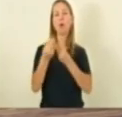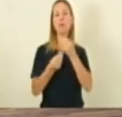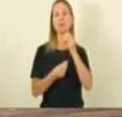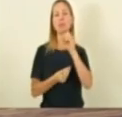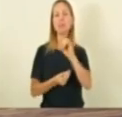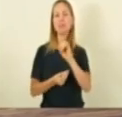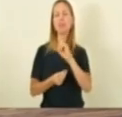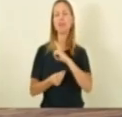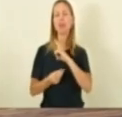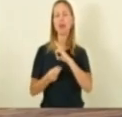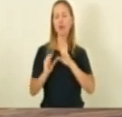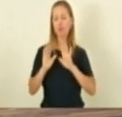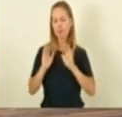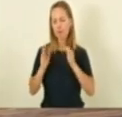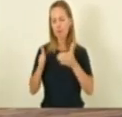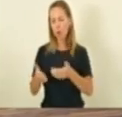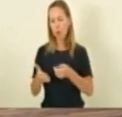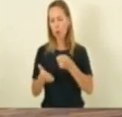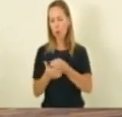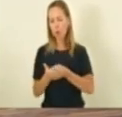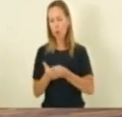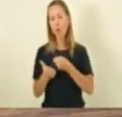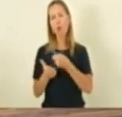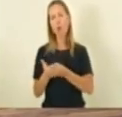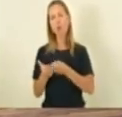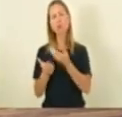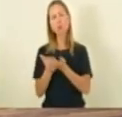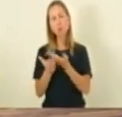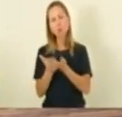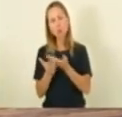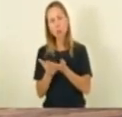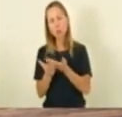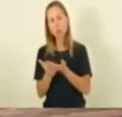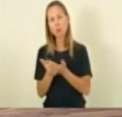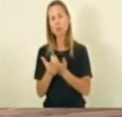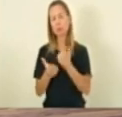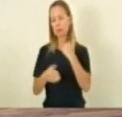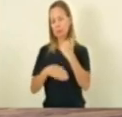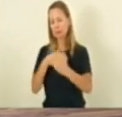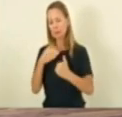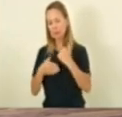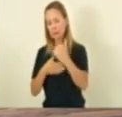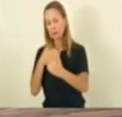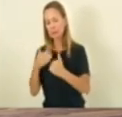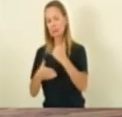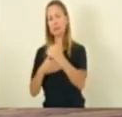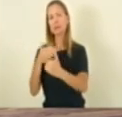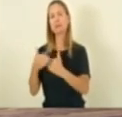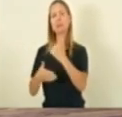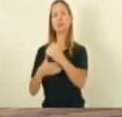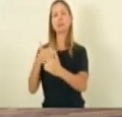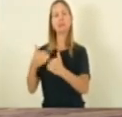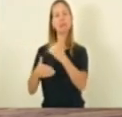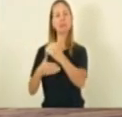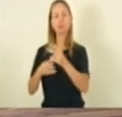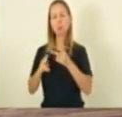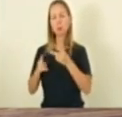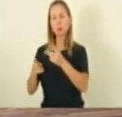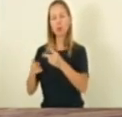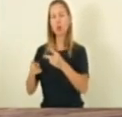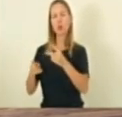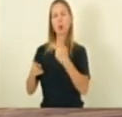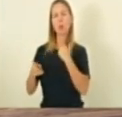uma dedicação muito forte, uma dedicação constante, ininterrupta, em novos valores,